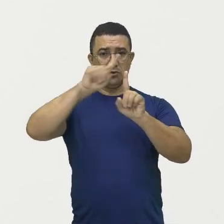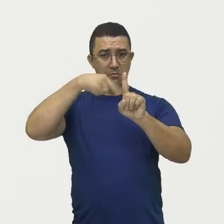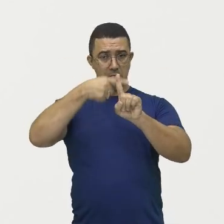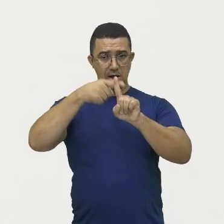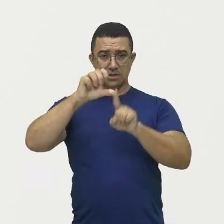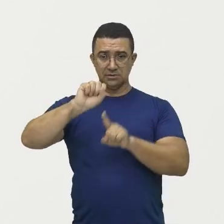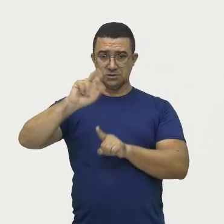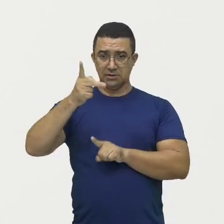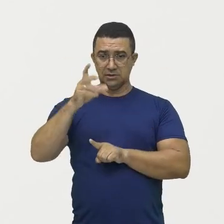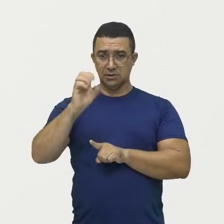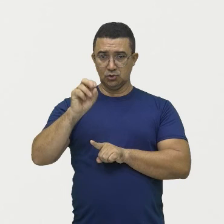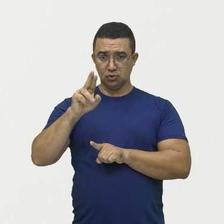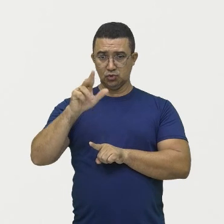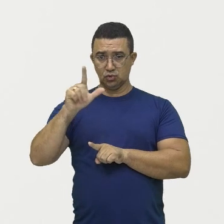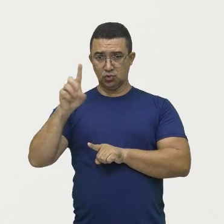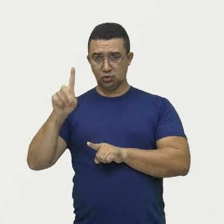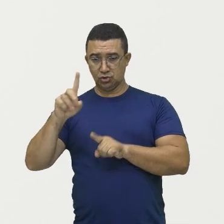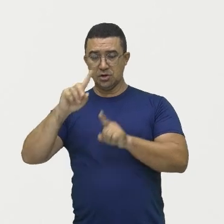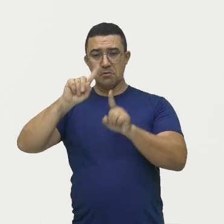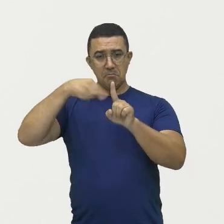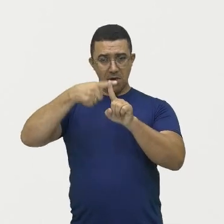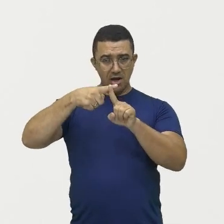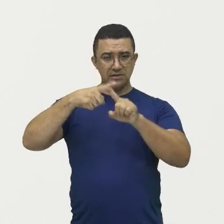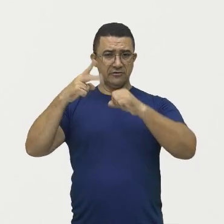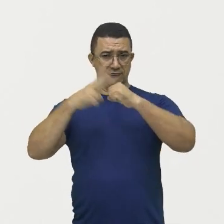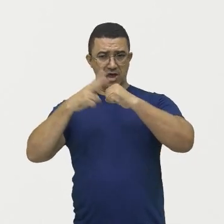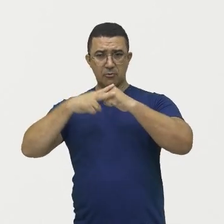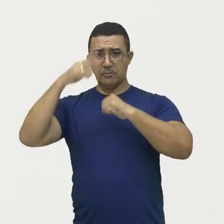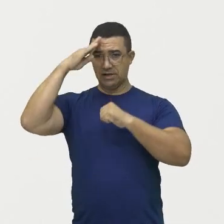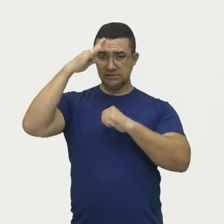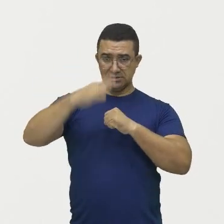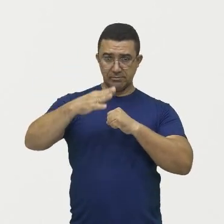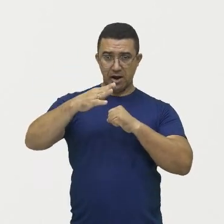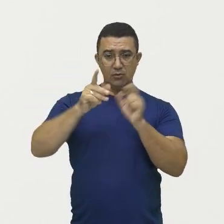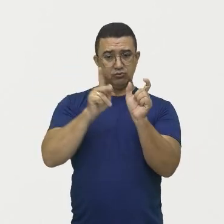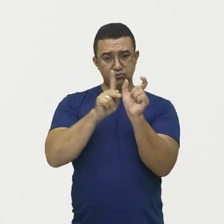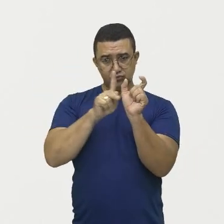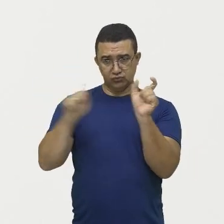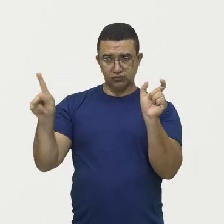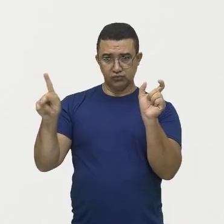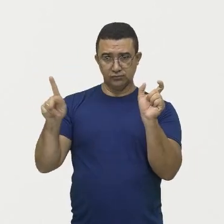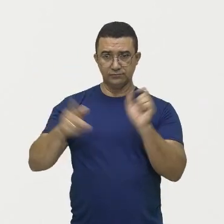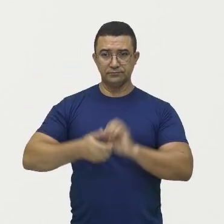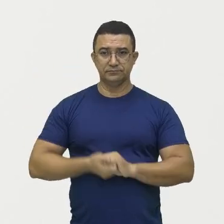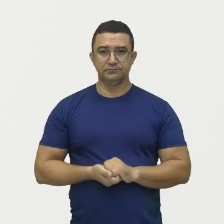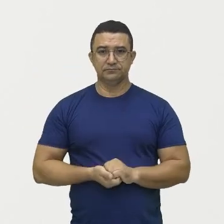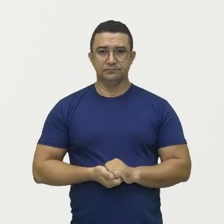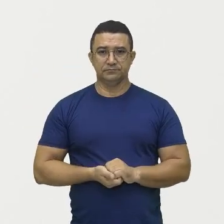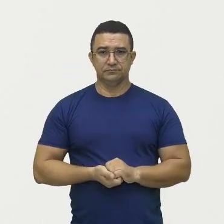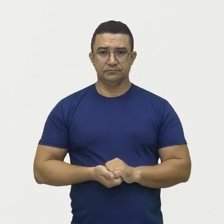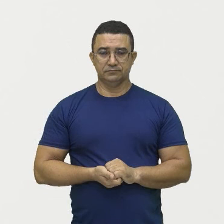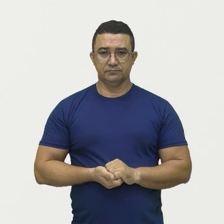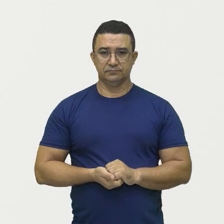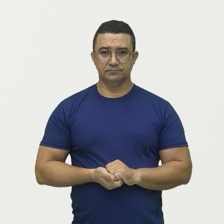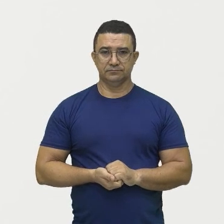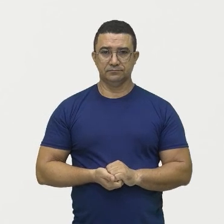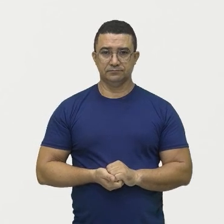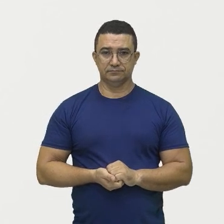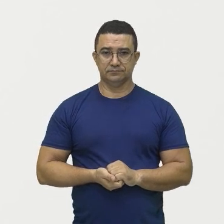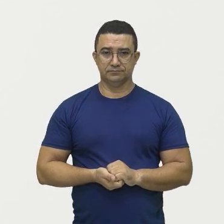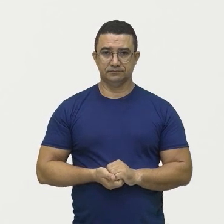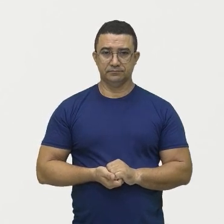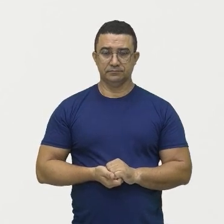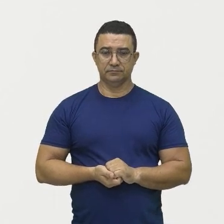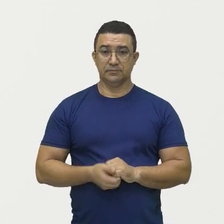verbo principal no infinitivo sem o to. E aí o complemento, mas o complemento ele não é importante, ele não